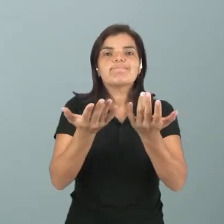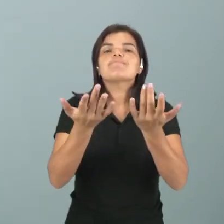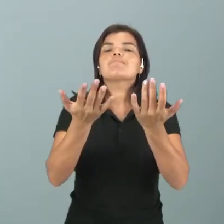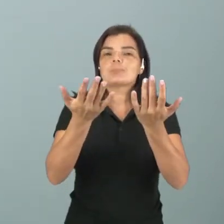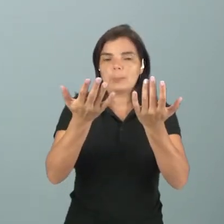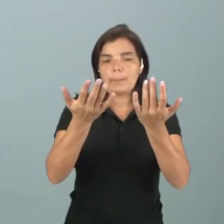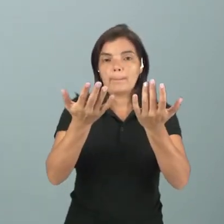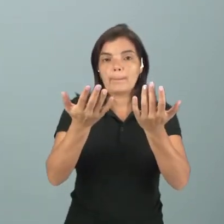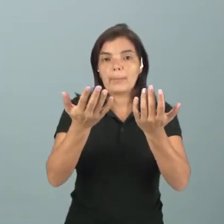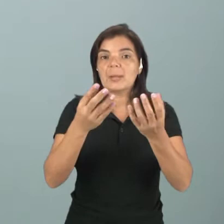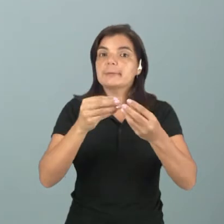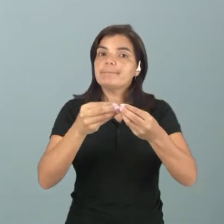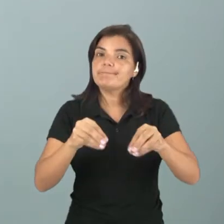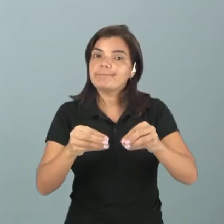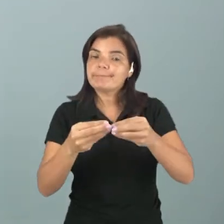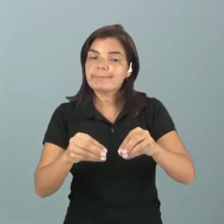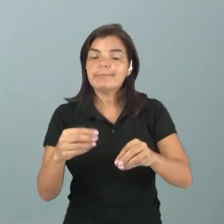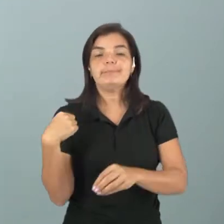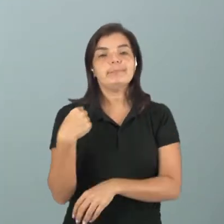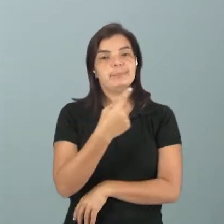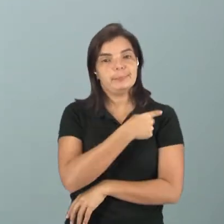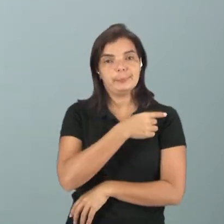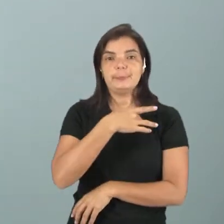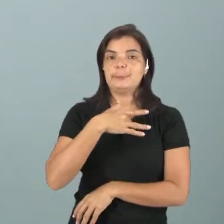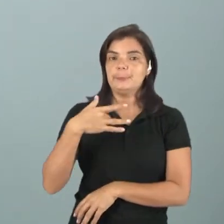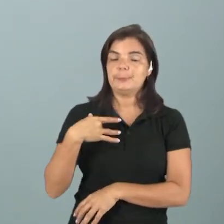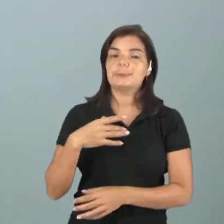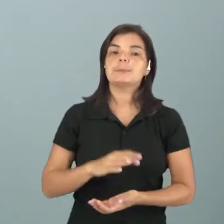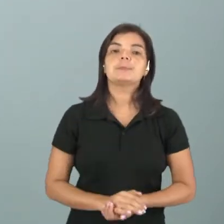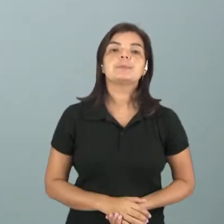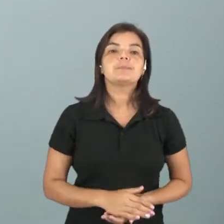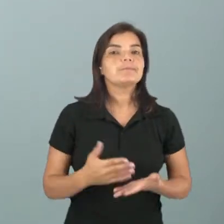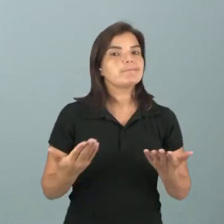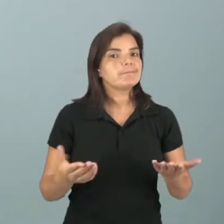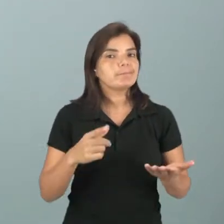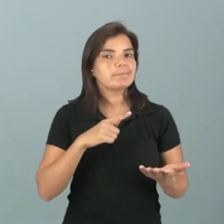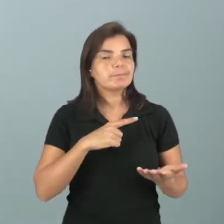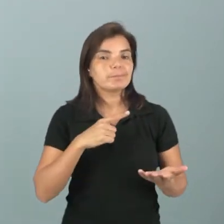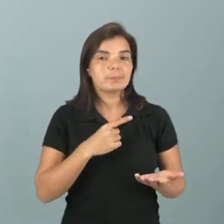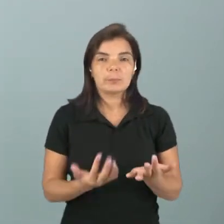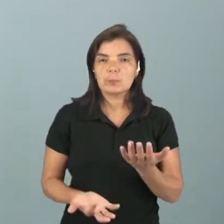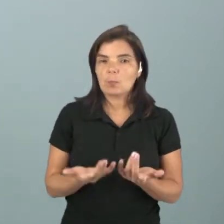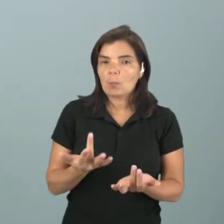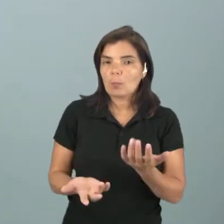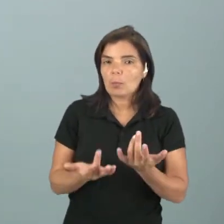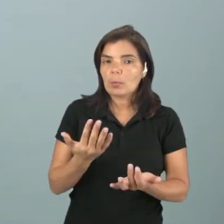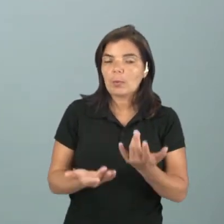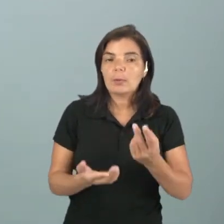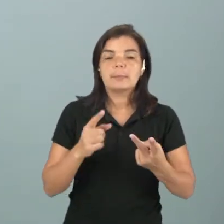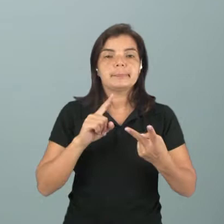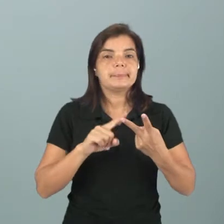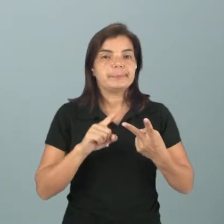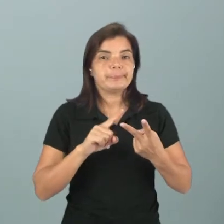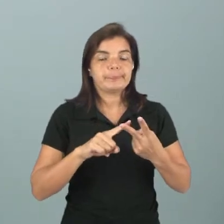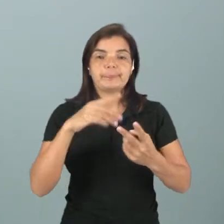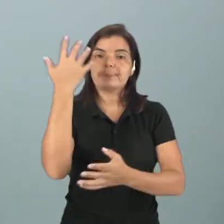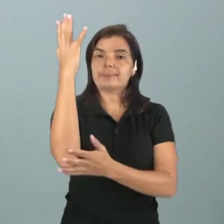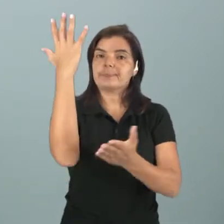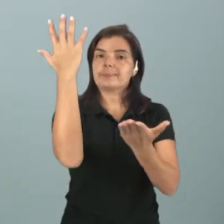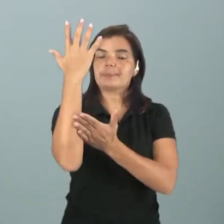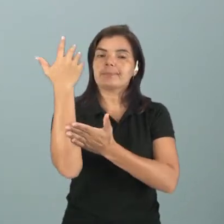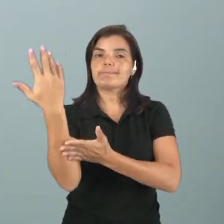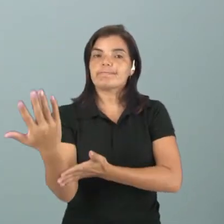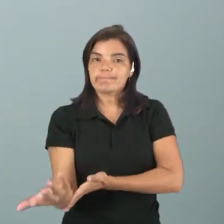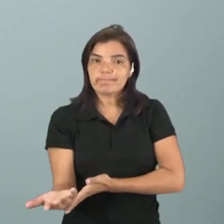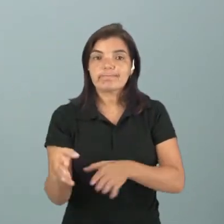causar uma série de prejuízos para a nossa saúde. Além disso, tem a questão das queimadas, tem a questão da derrubada das